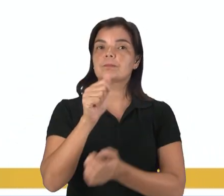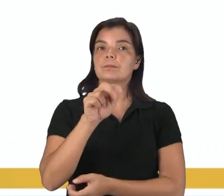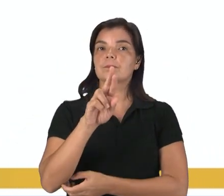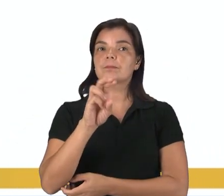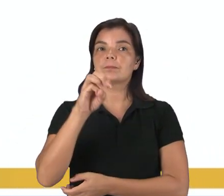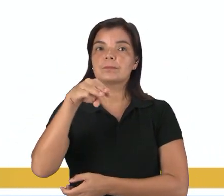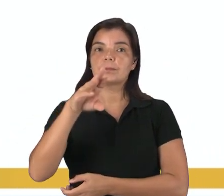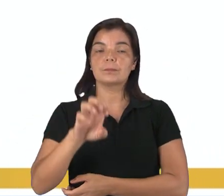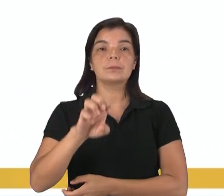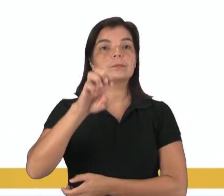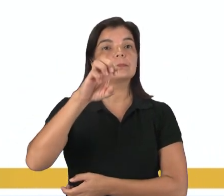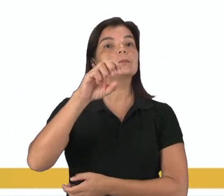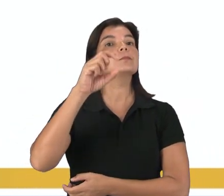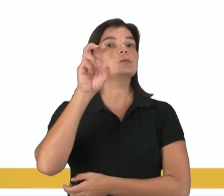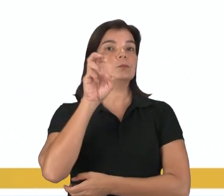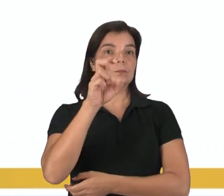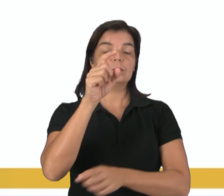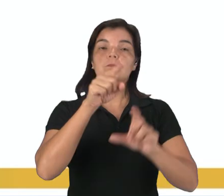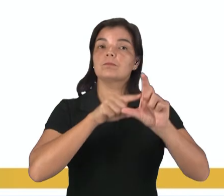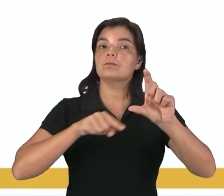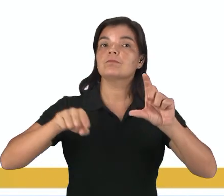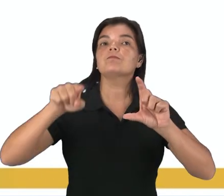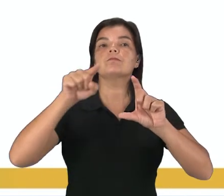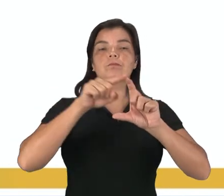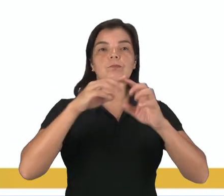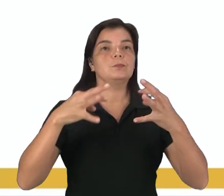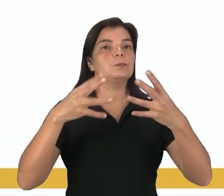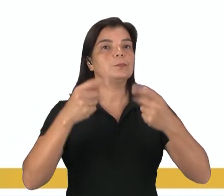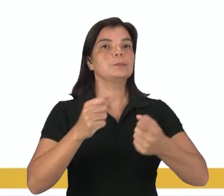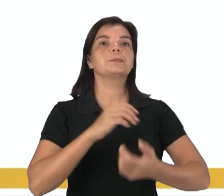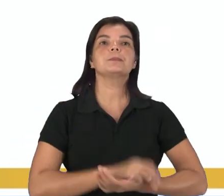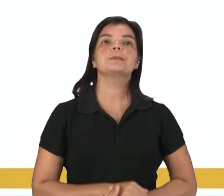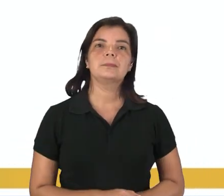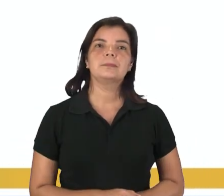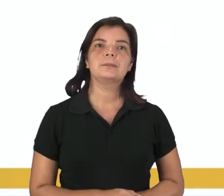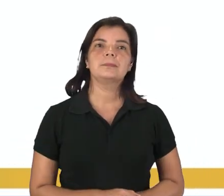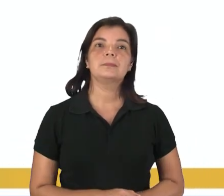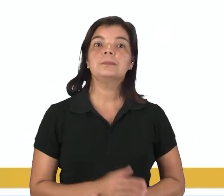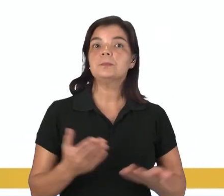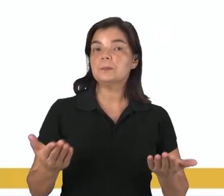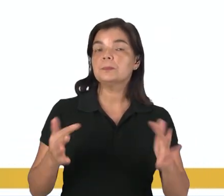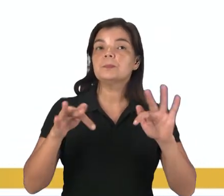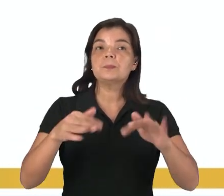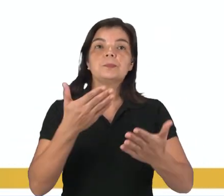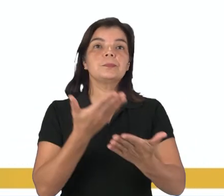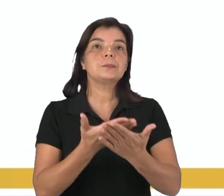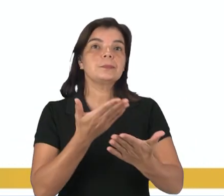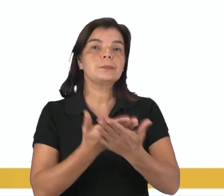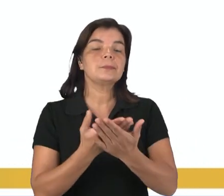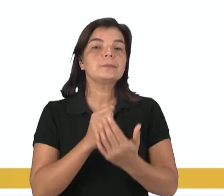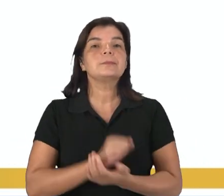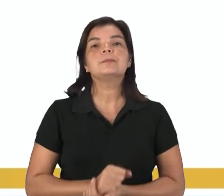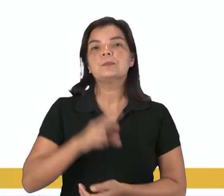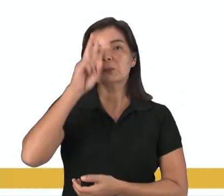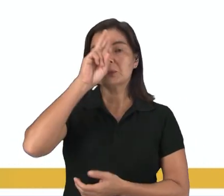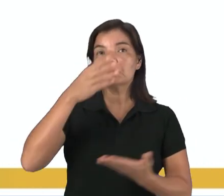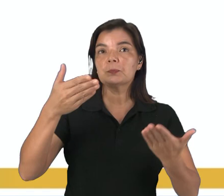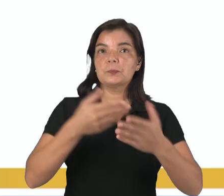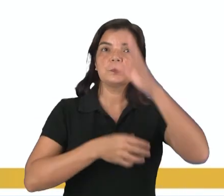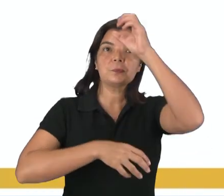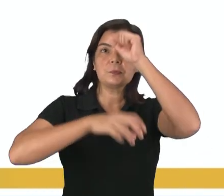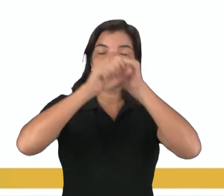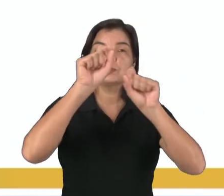com cinco voltas né todo esse canteiro certo bom então finalizando a nossa aula